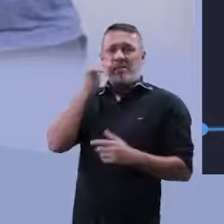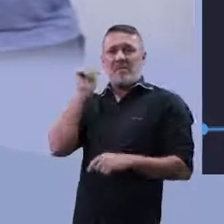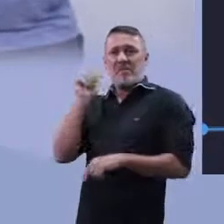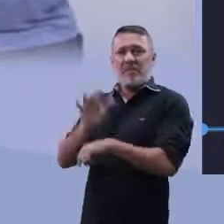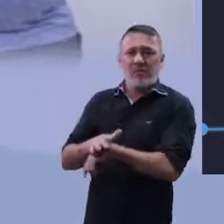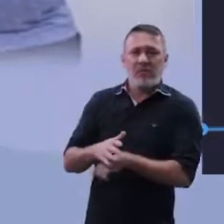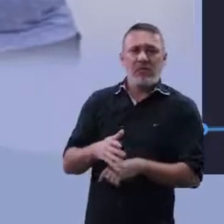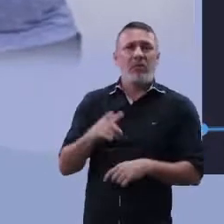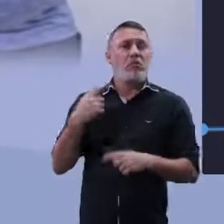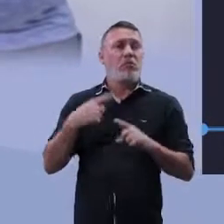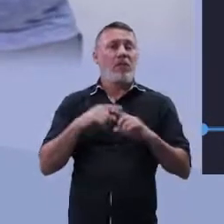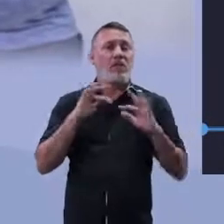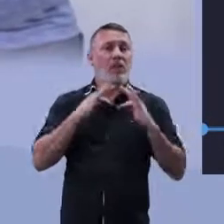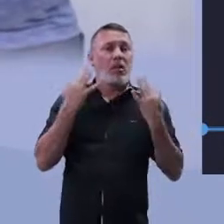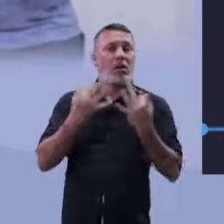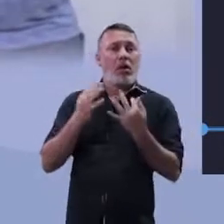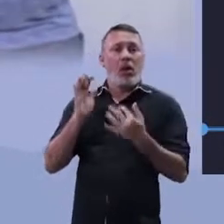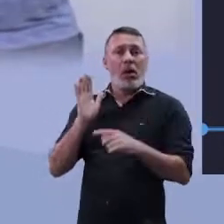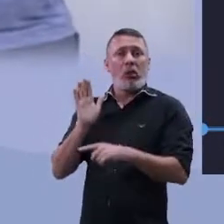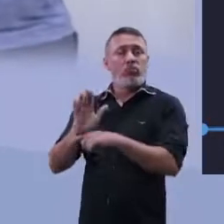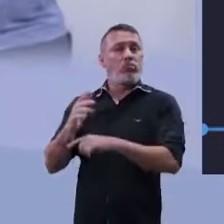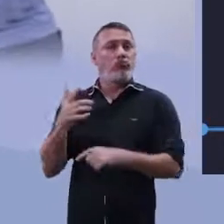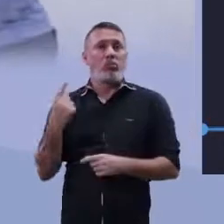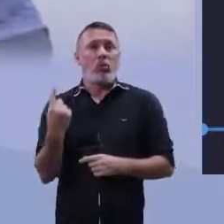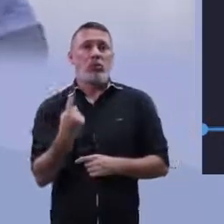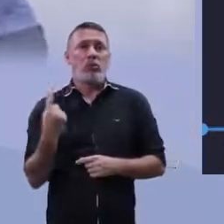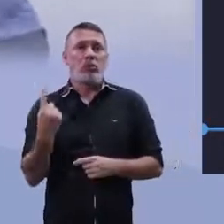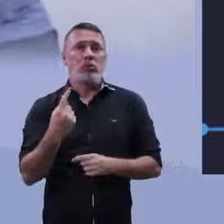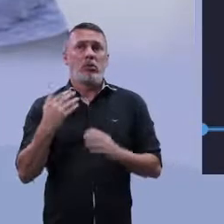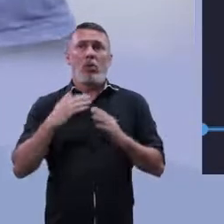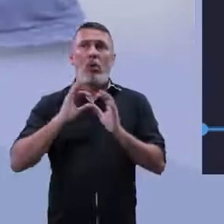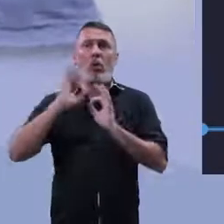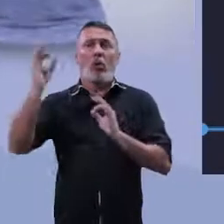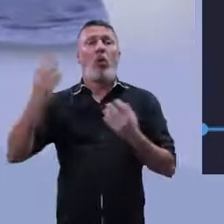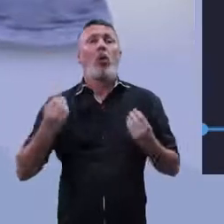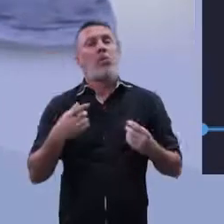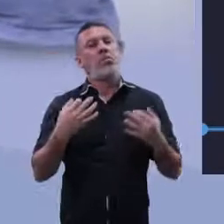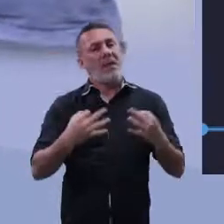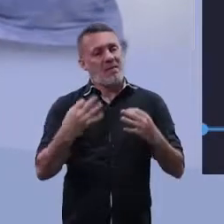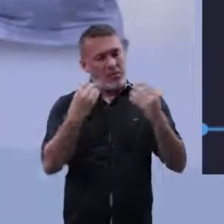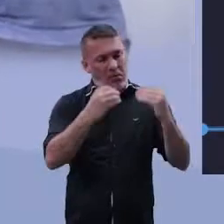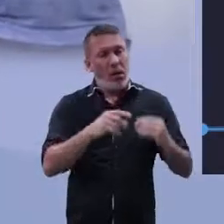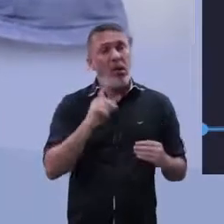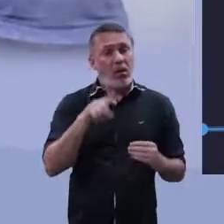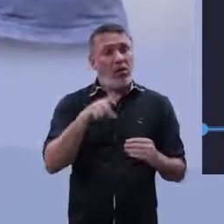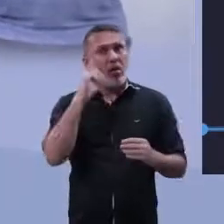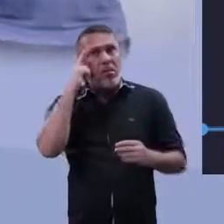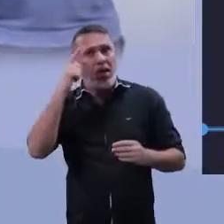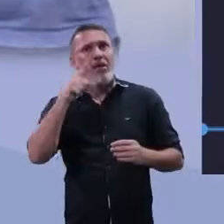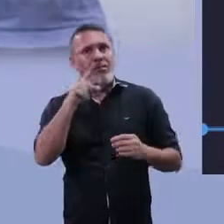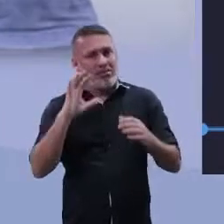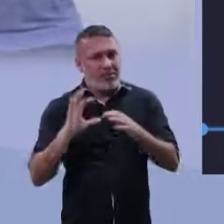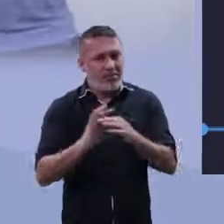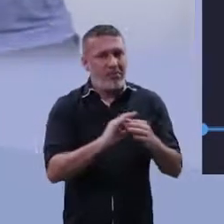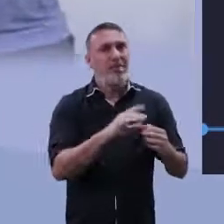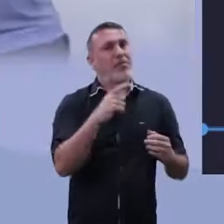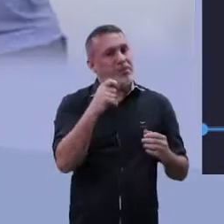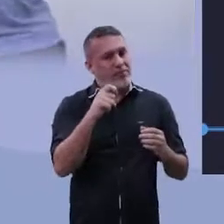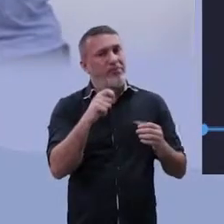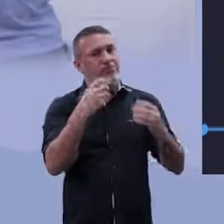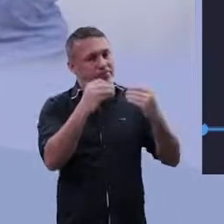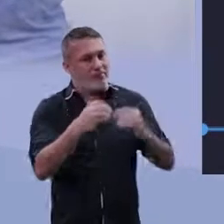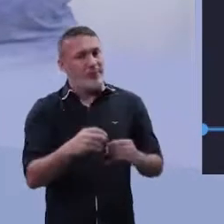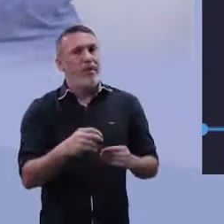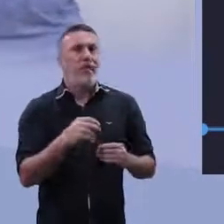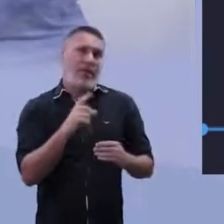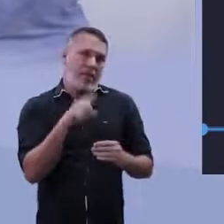terríveis, porque ele não vai ter um amparo familiar, um amparo da sociedade, até porque ele não é daqui. Perfeito. É basicamente essa ideia que